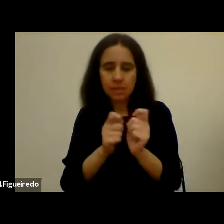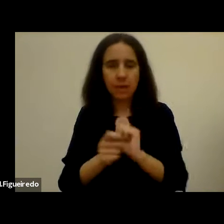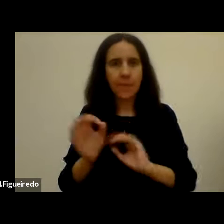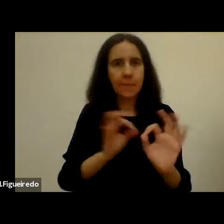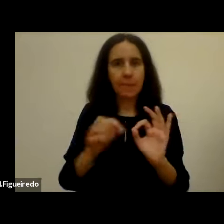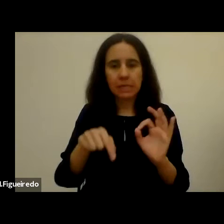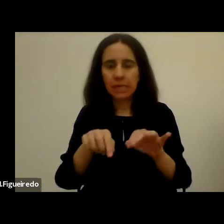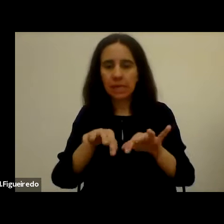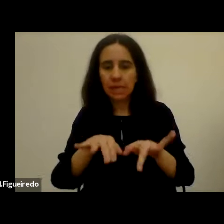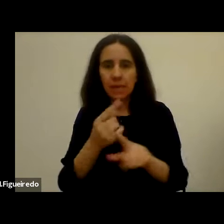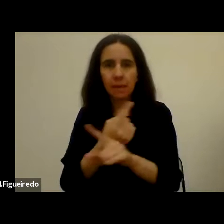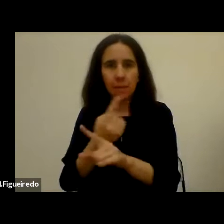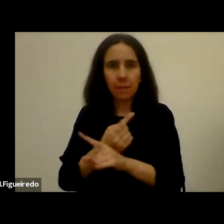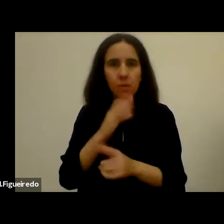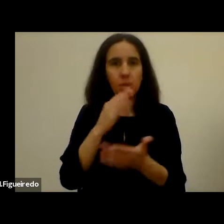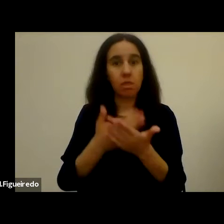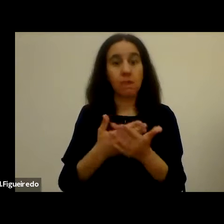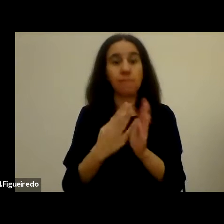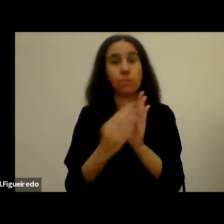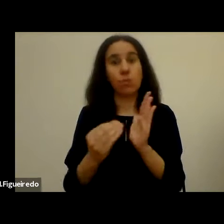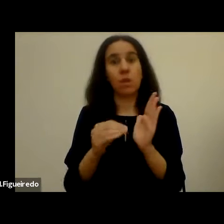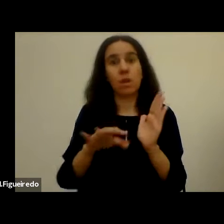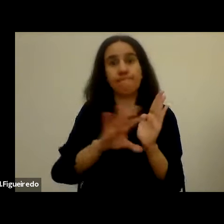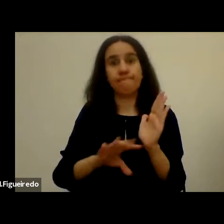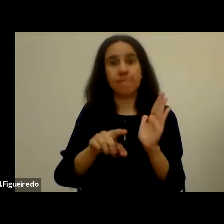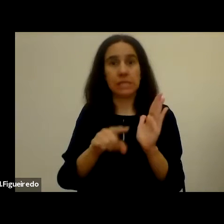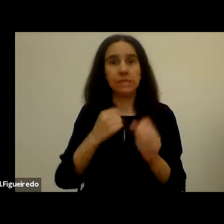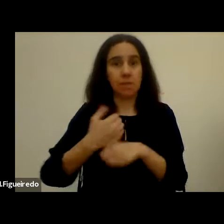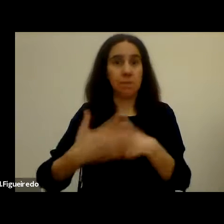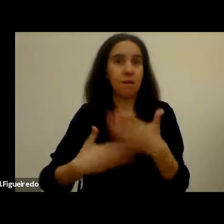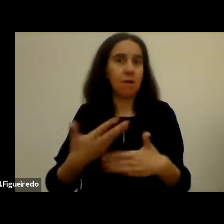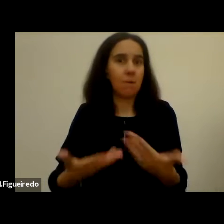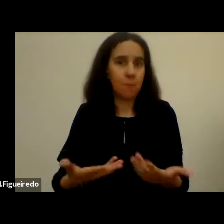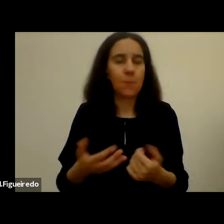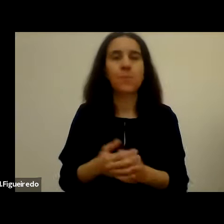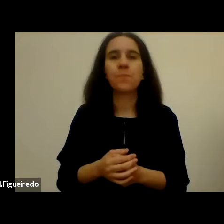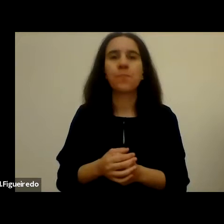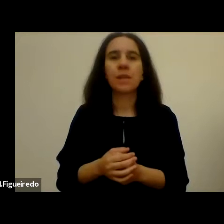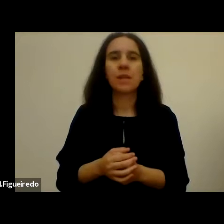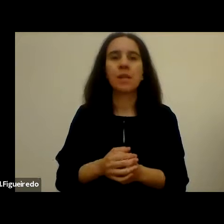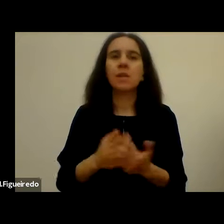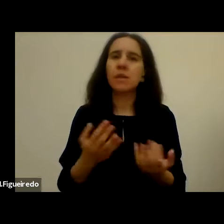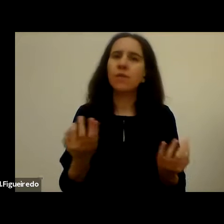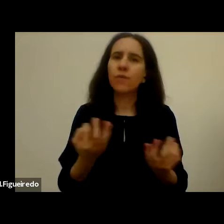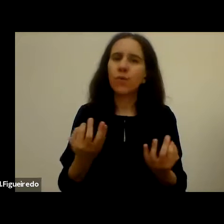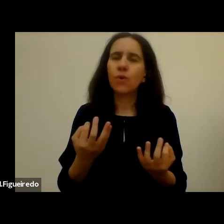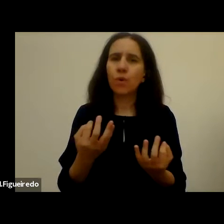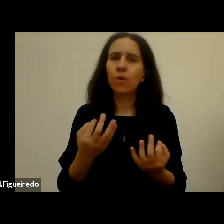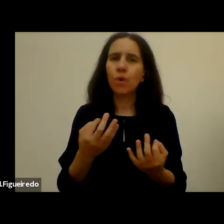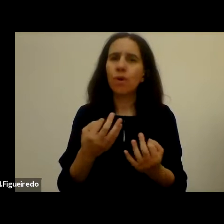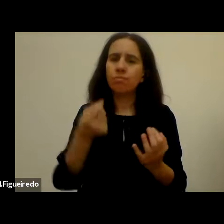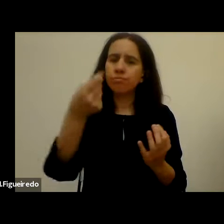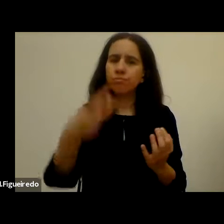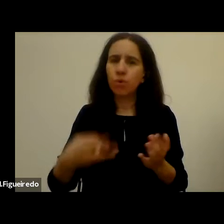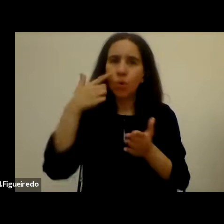desses equipamentos para esta modalidade de trabalho e foram emitidas um conjunto